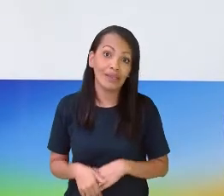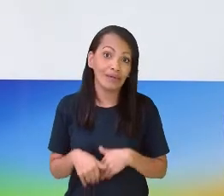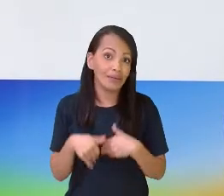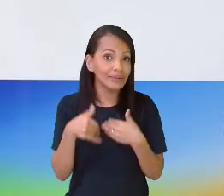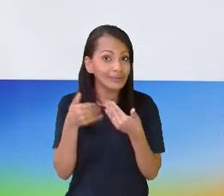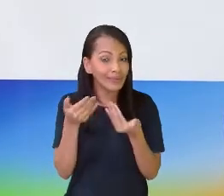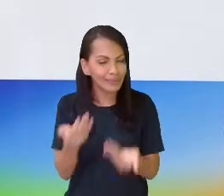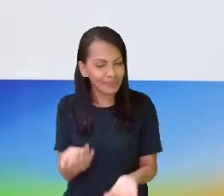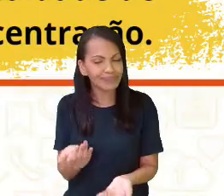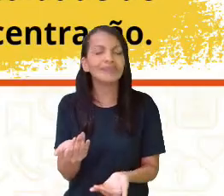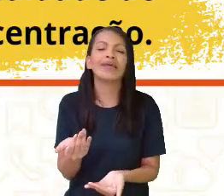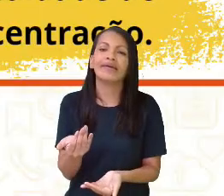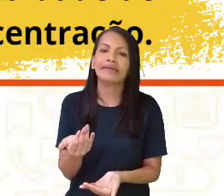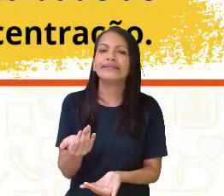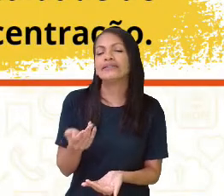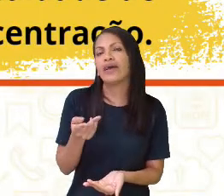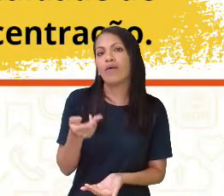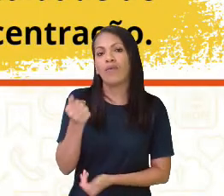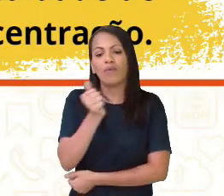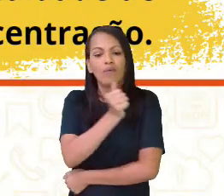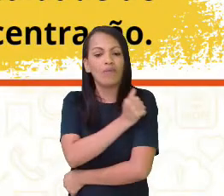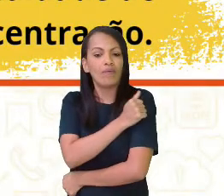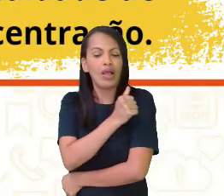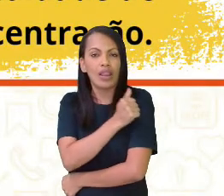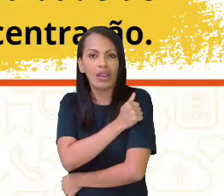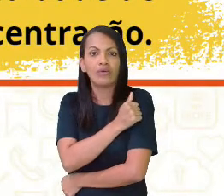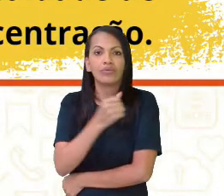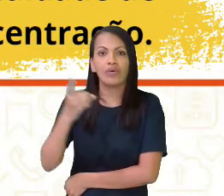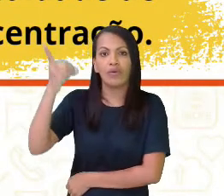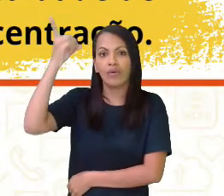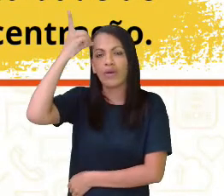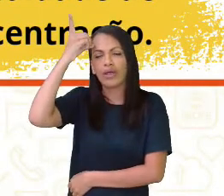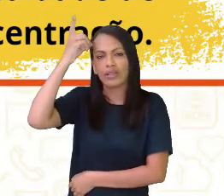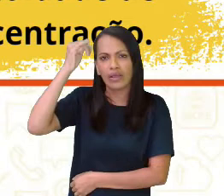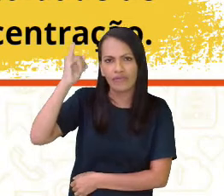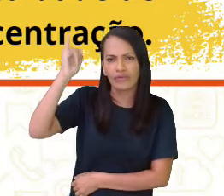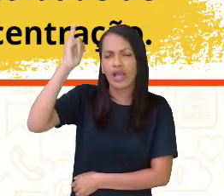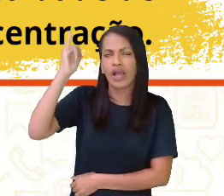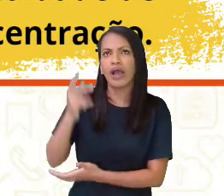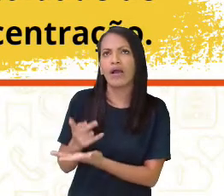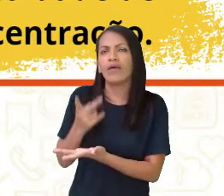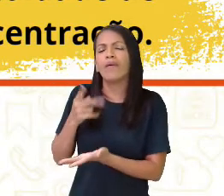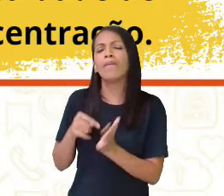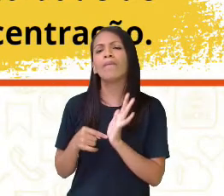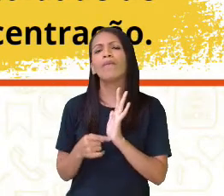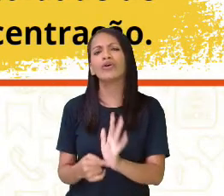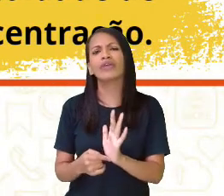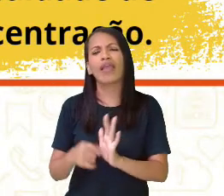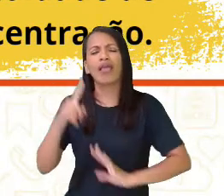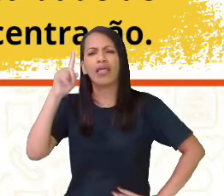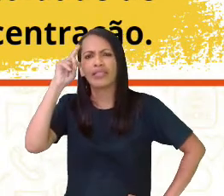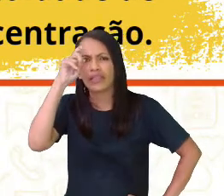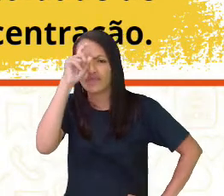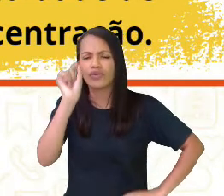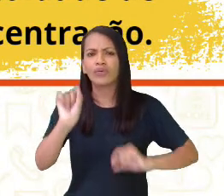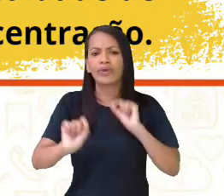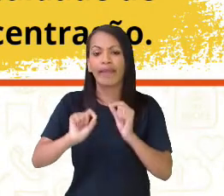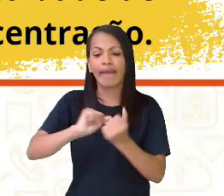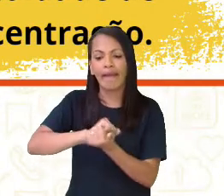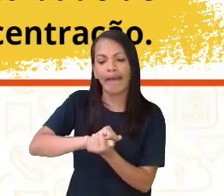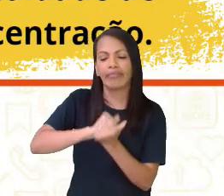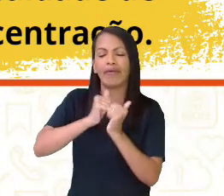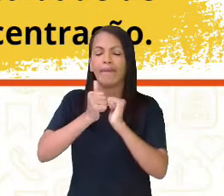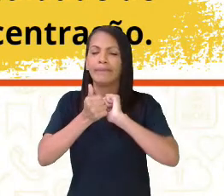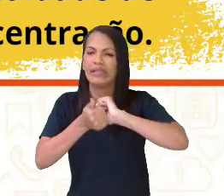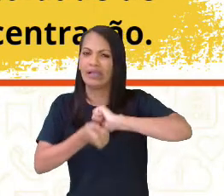Então, normalmente, os estudantes com deficiência intelectual, eles apresentam uma dificuldade muito grande de adaptação.